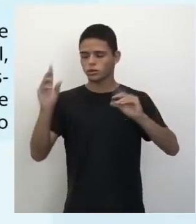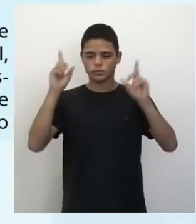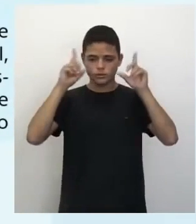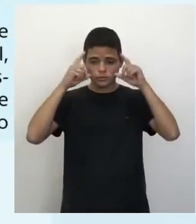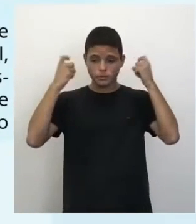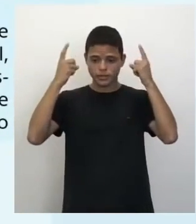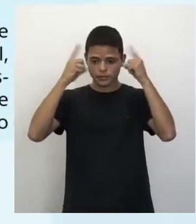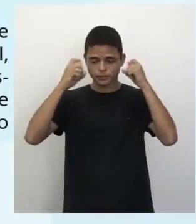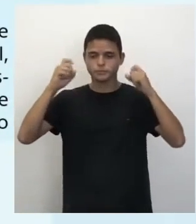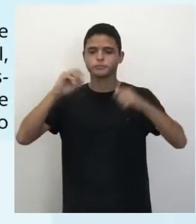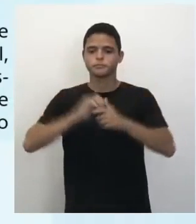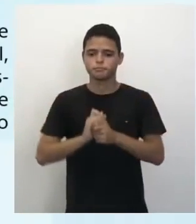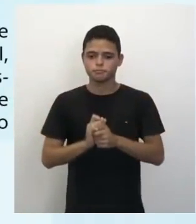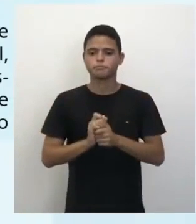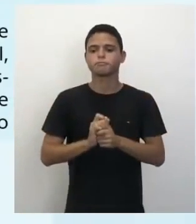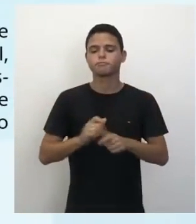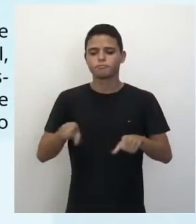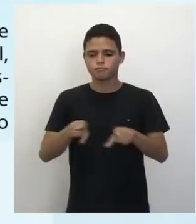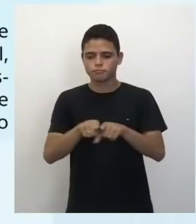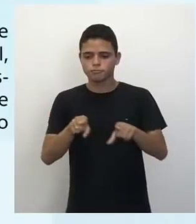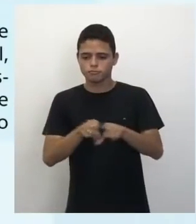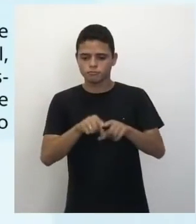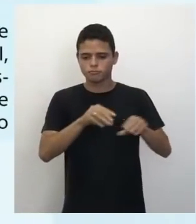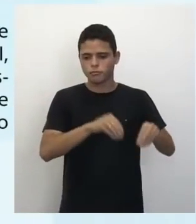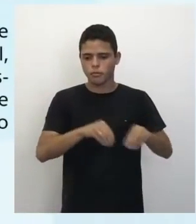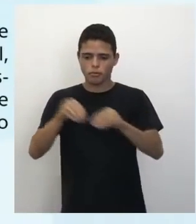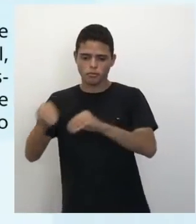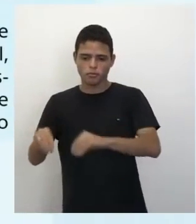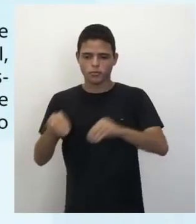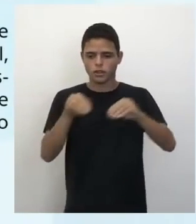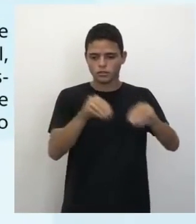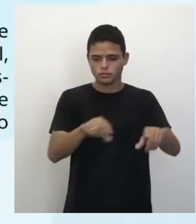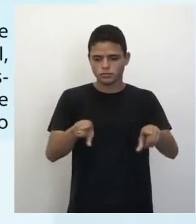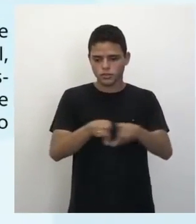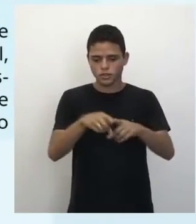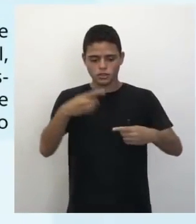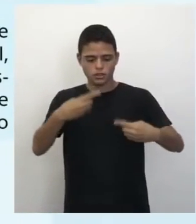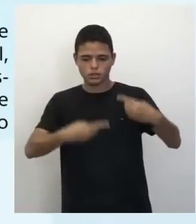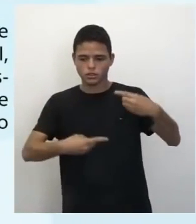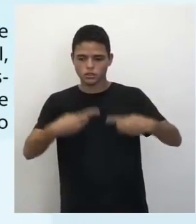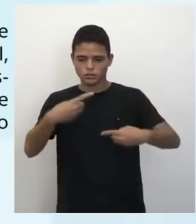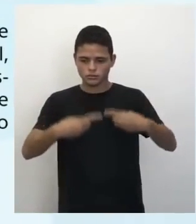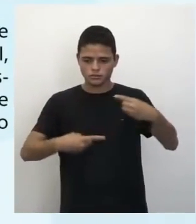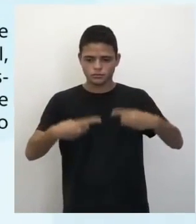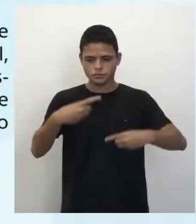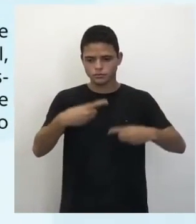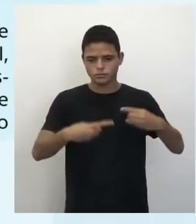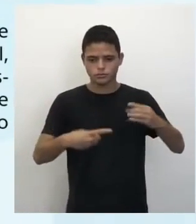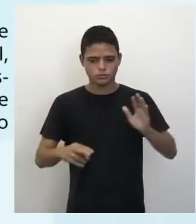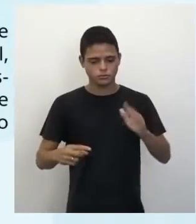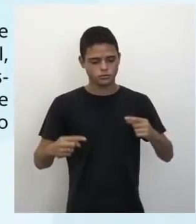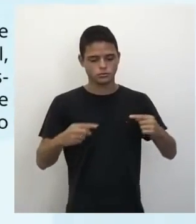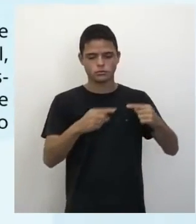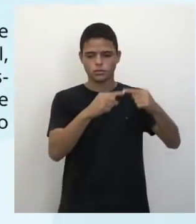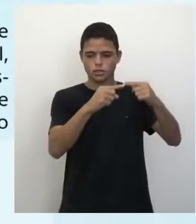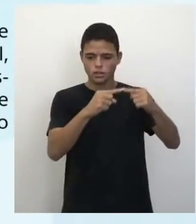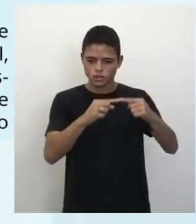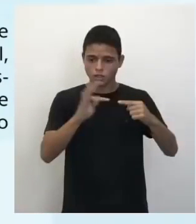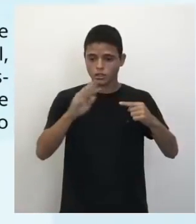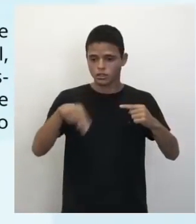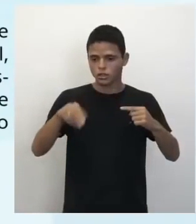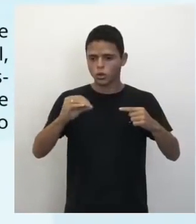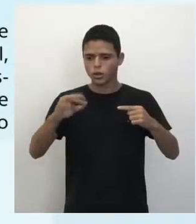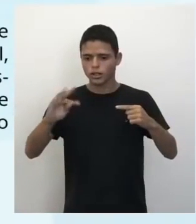9. Politeístas possuíam um regime político baseado na teocracia,